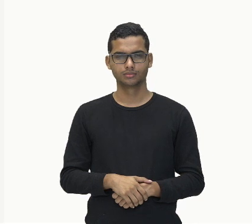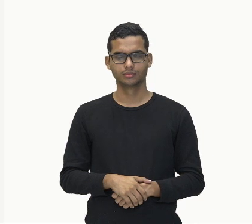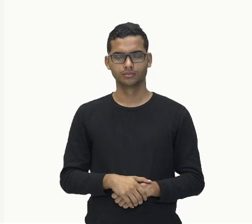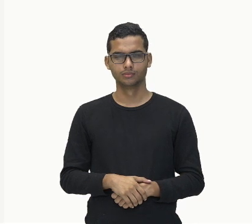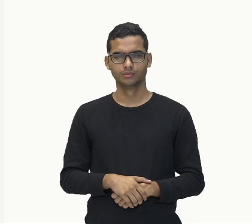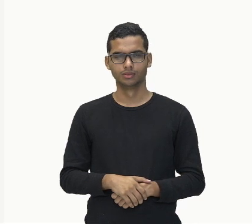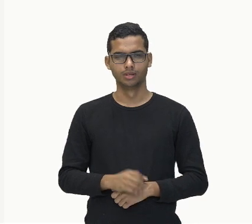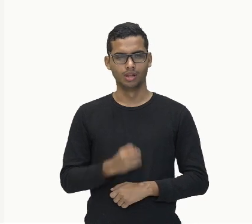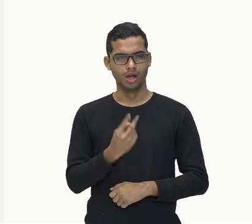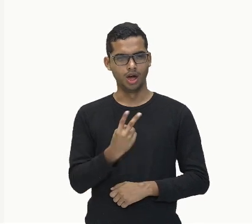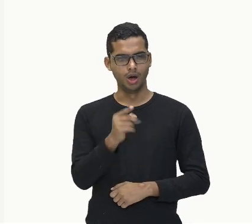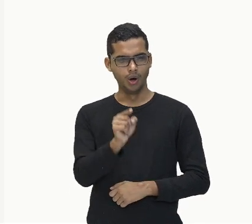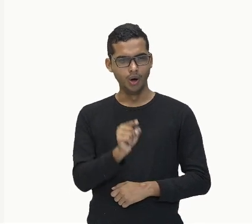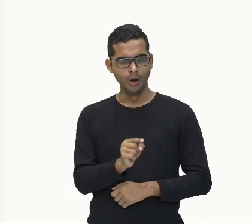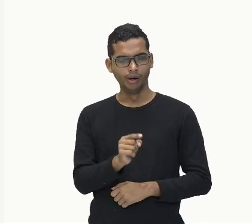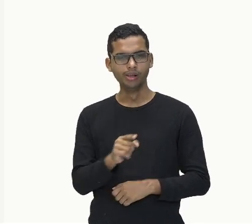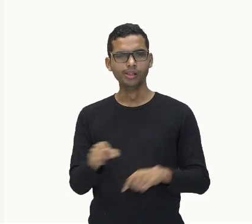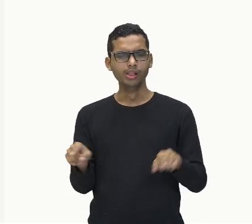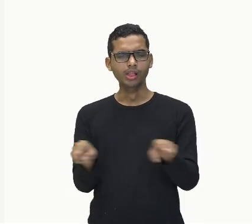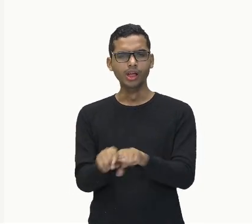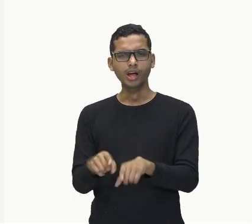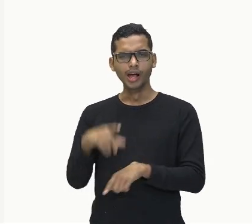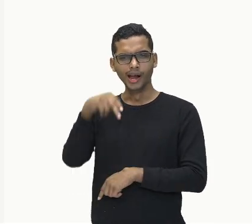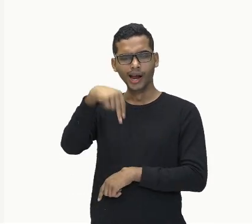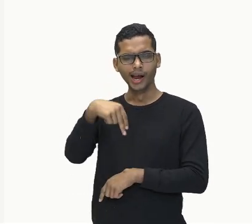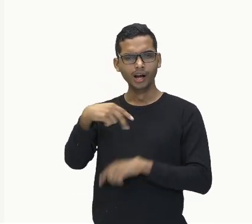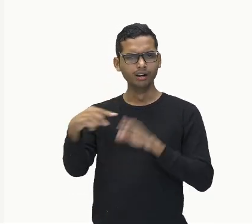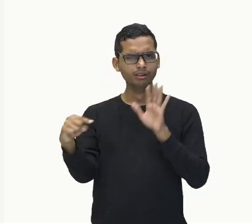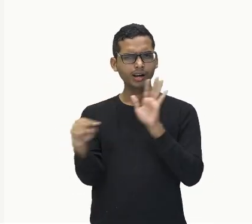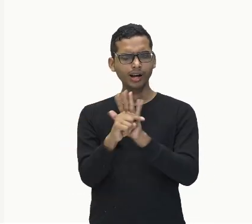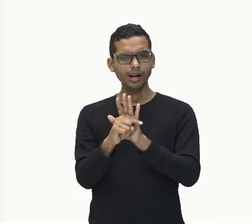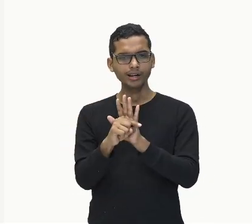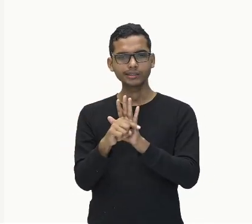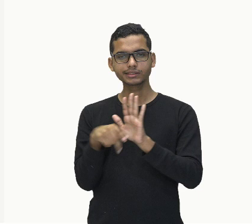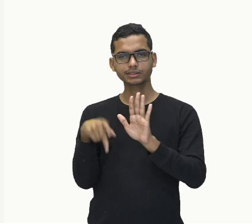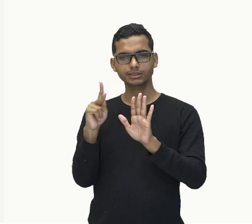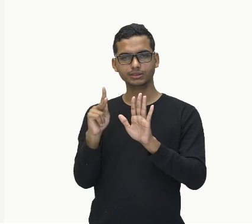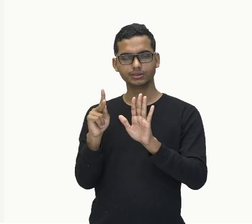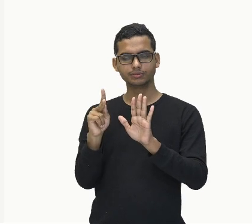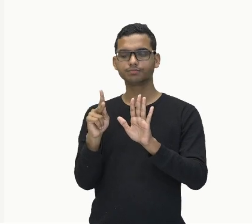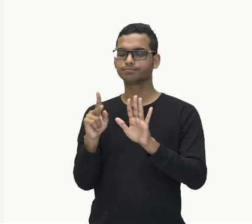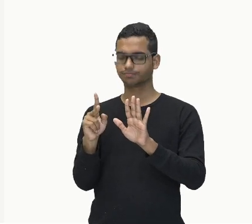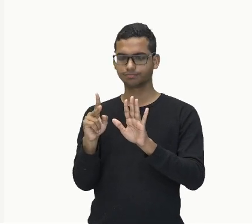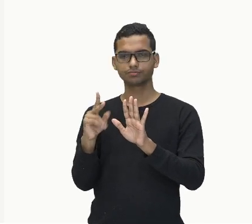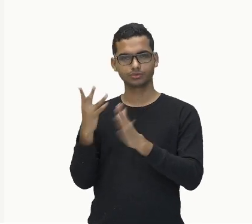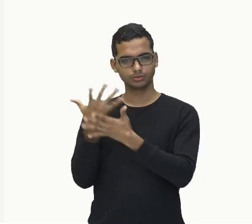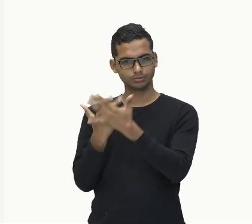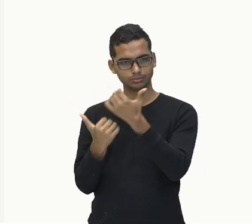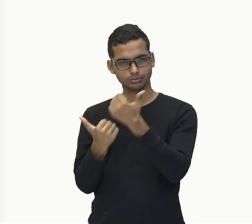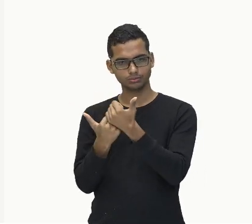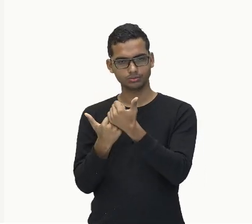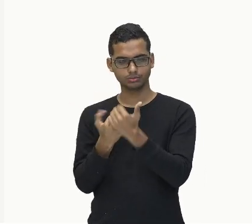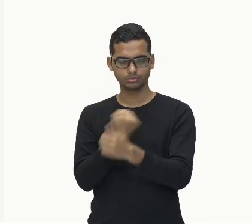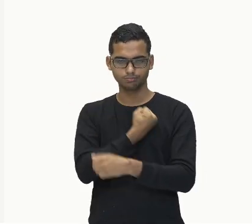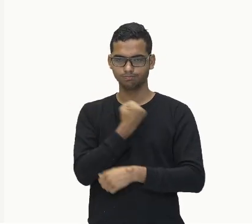fatorial vezes n menos o k. Novamente, a gente vai substituir aqui o k